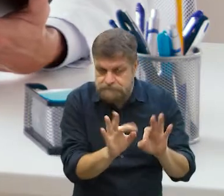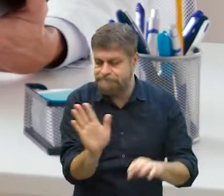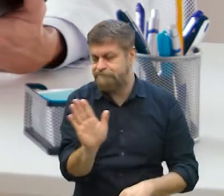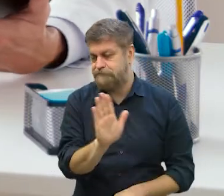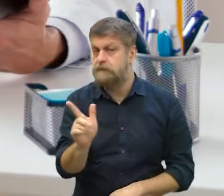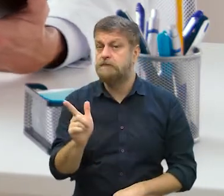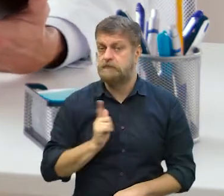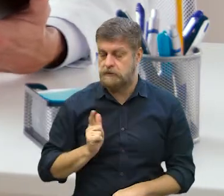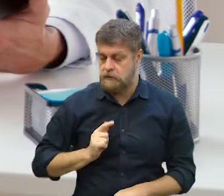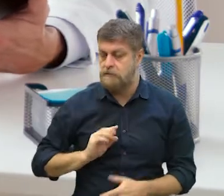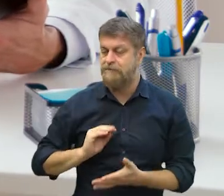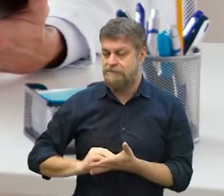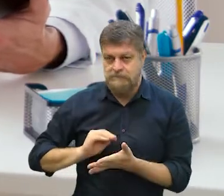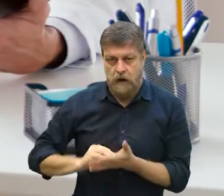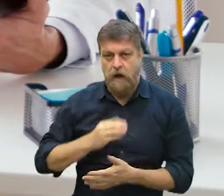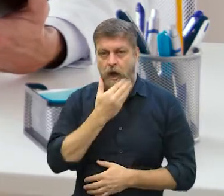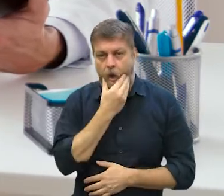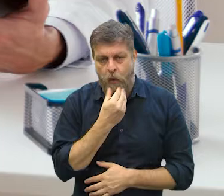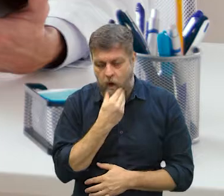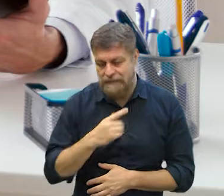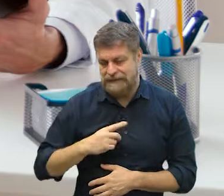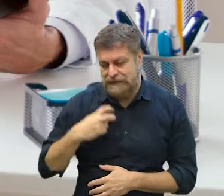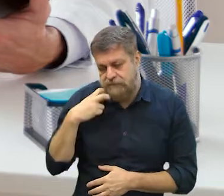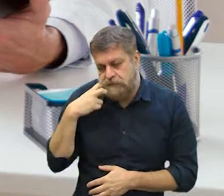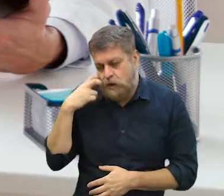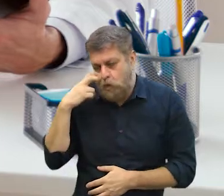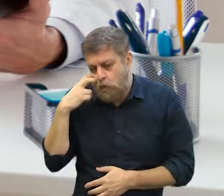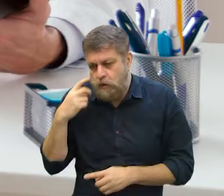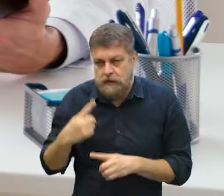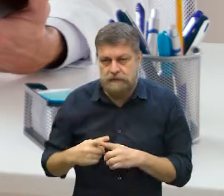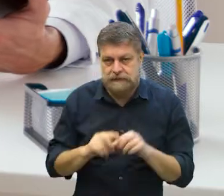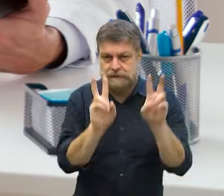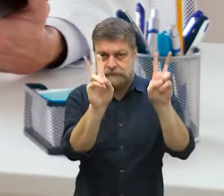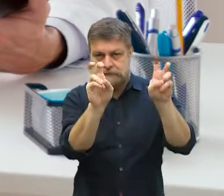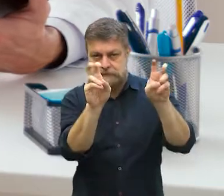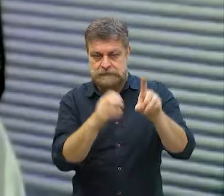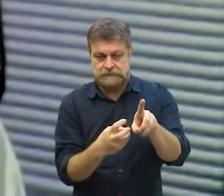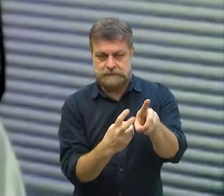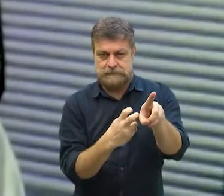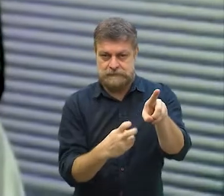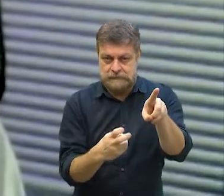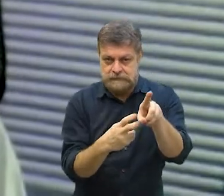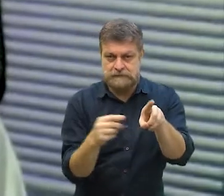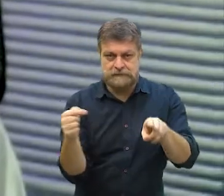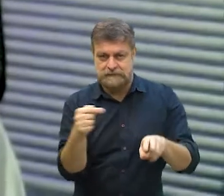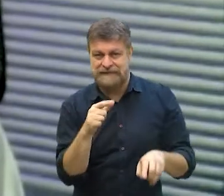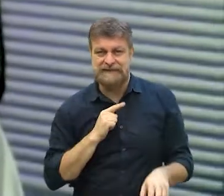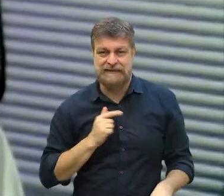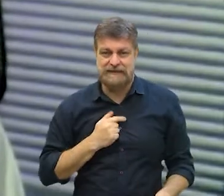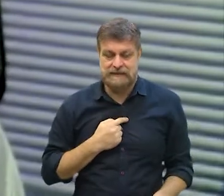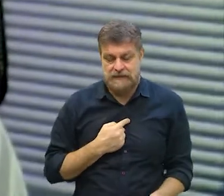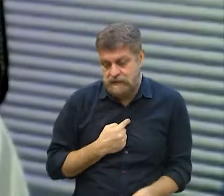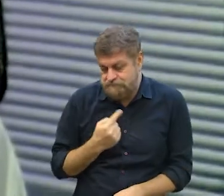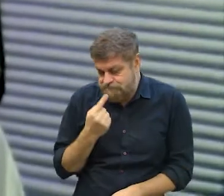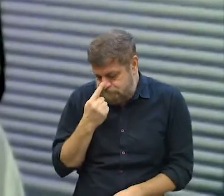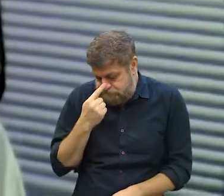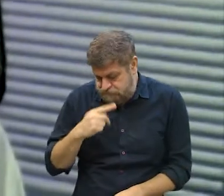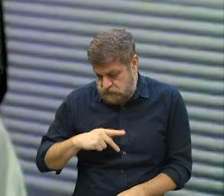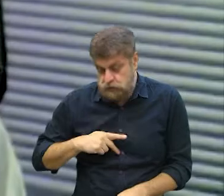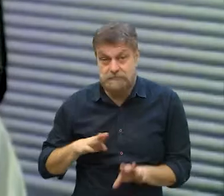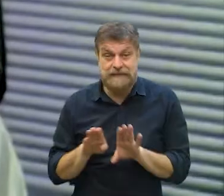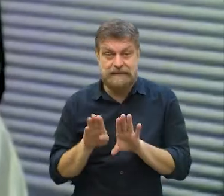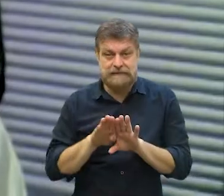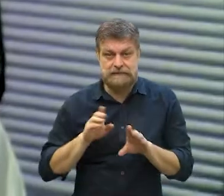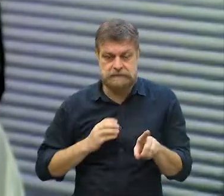estão longe de ser. O homem continua tendo realmente muita vergonha quando se trata, principalmente de uma coisa tão íntima, né? Quando se